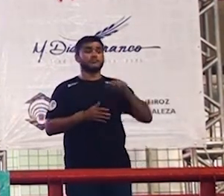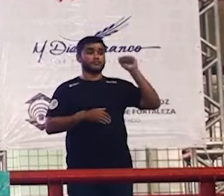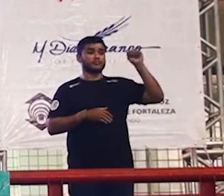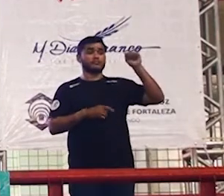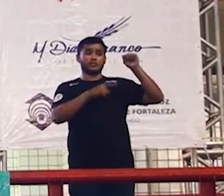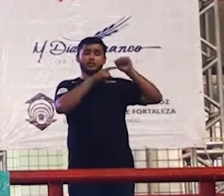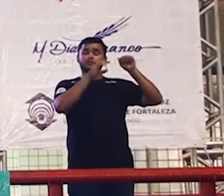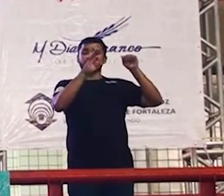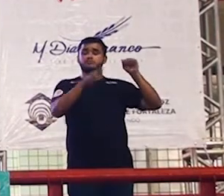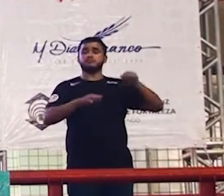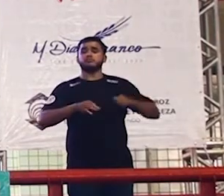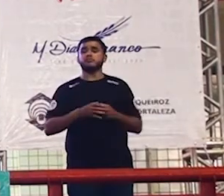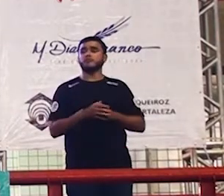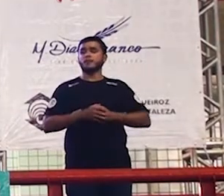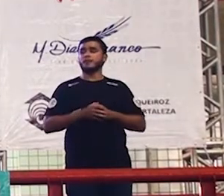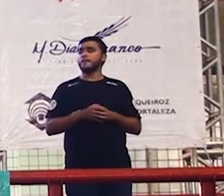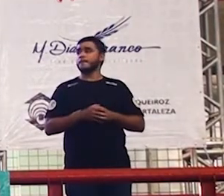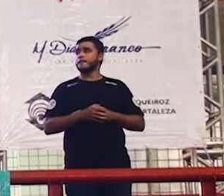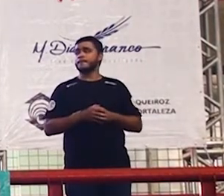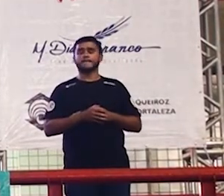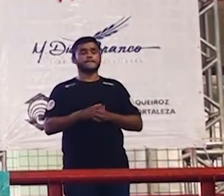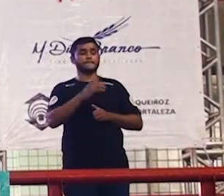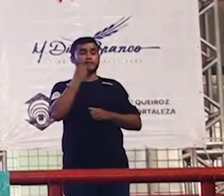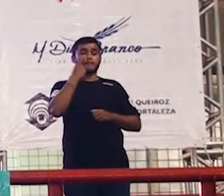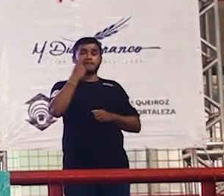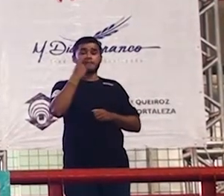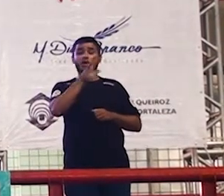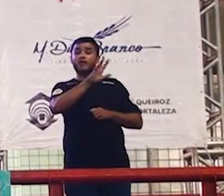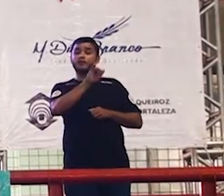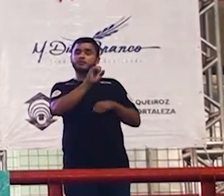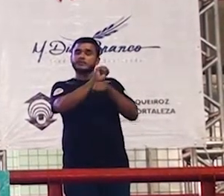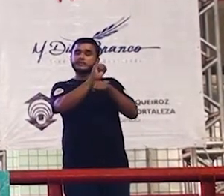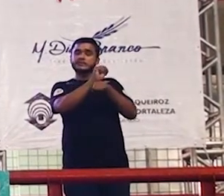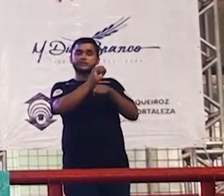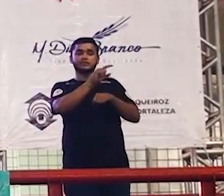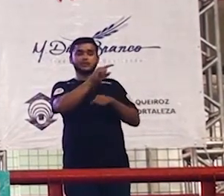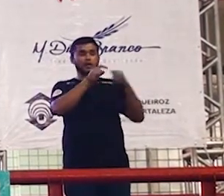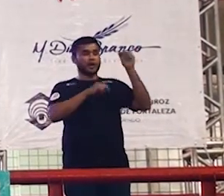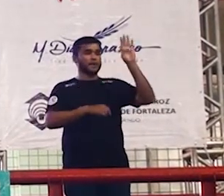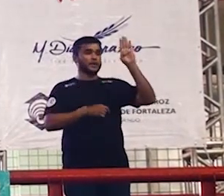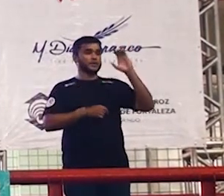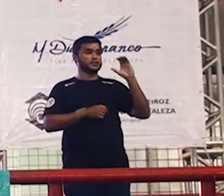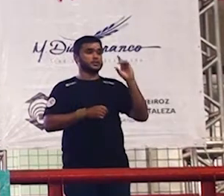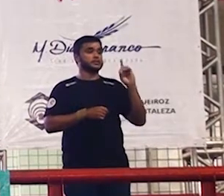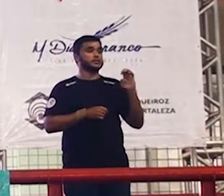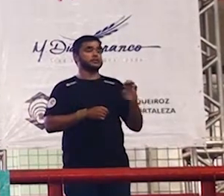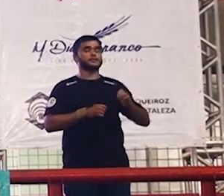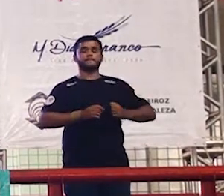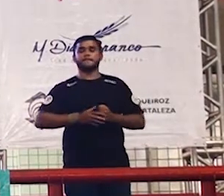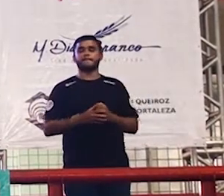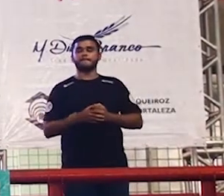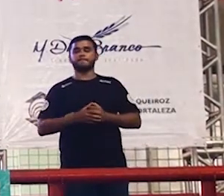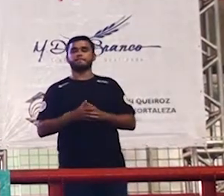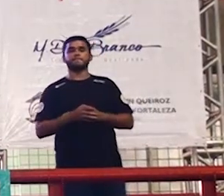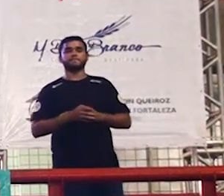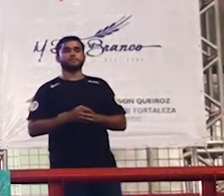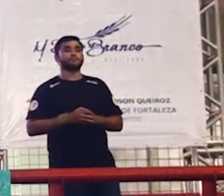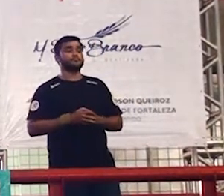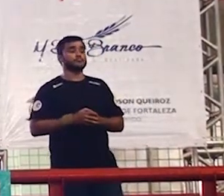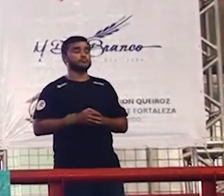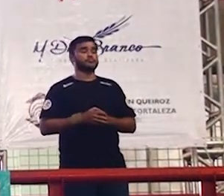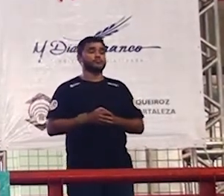tem cara de certo. Você vai marcar um pontinho do lado, vai ler os outros itens para confirmar.